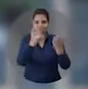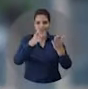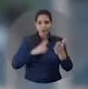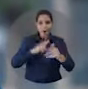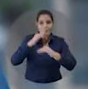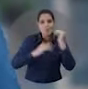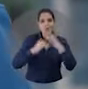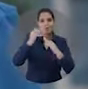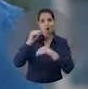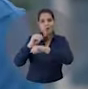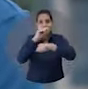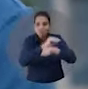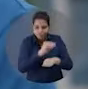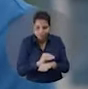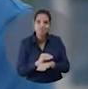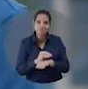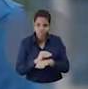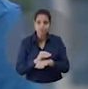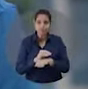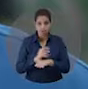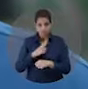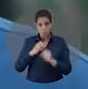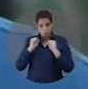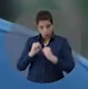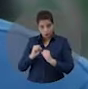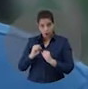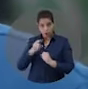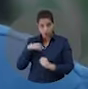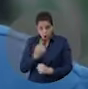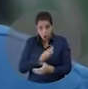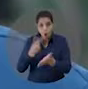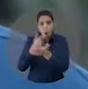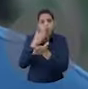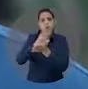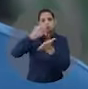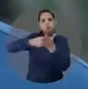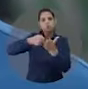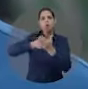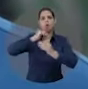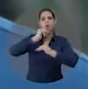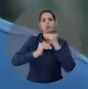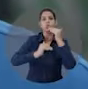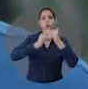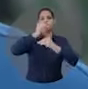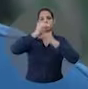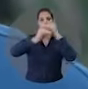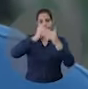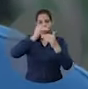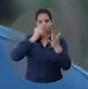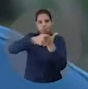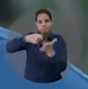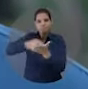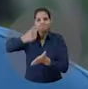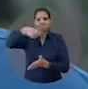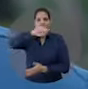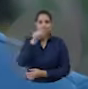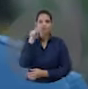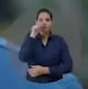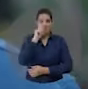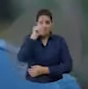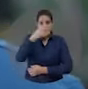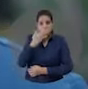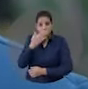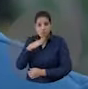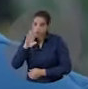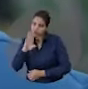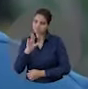esses profissionais que cuidam da nossa gente. E pode ter certeza, vamos continuar lutando e avançando para defender suas